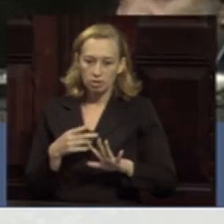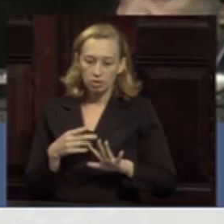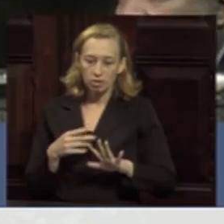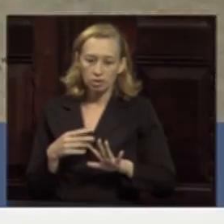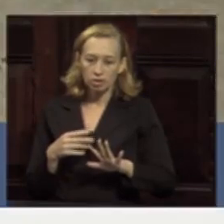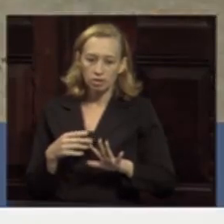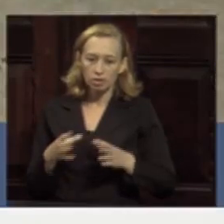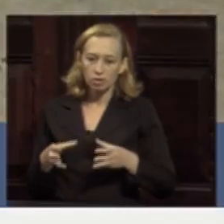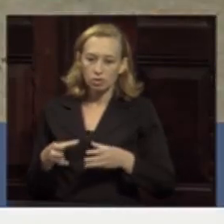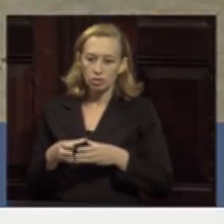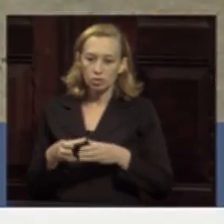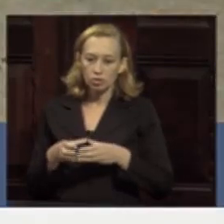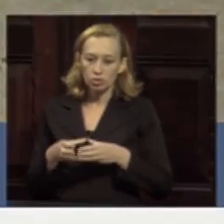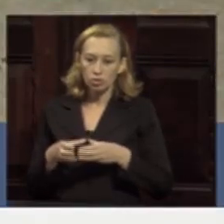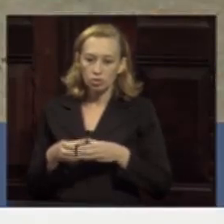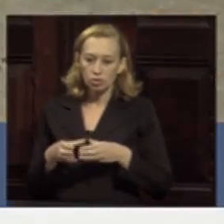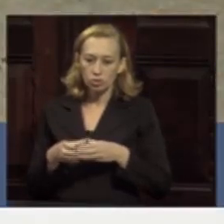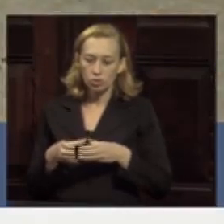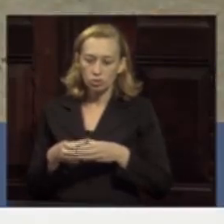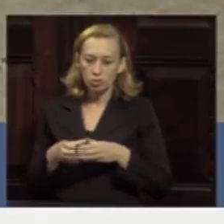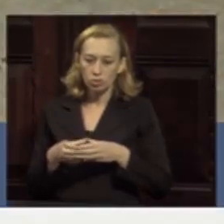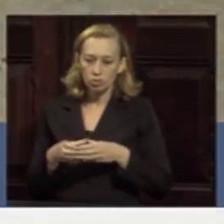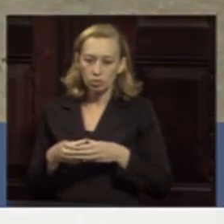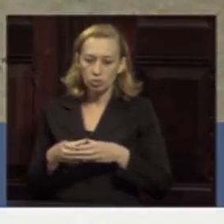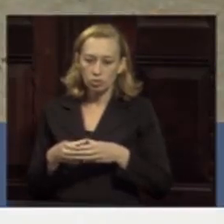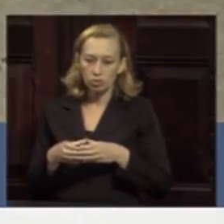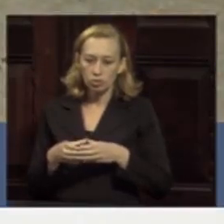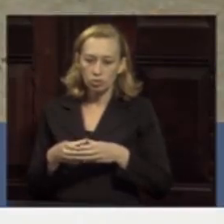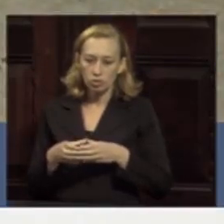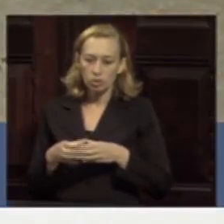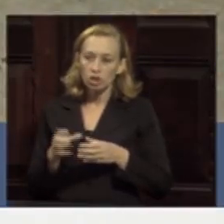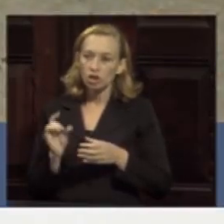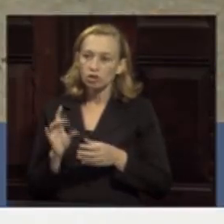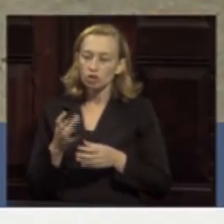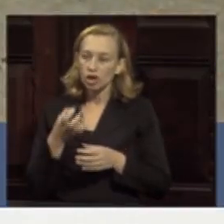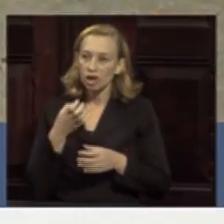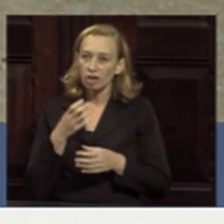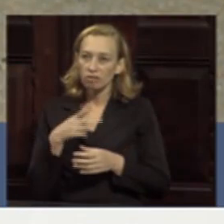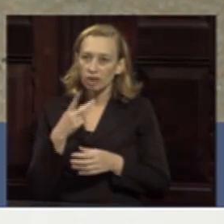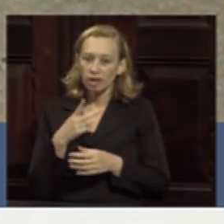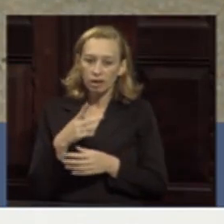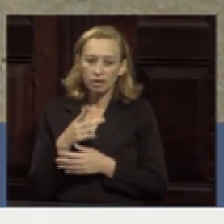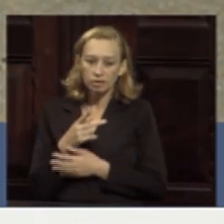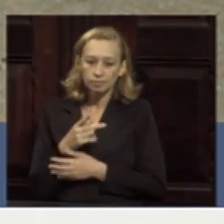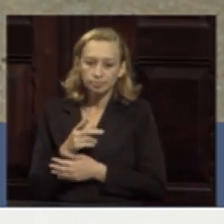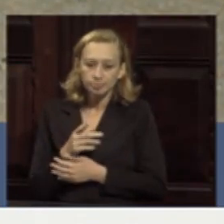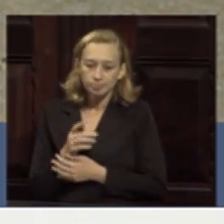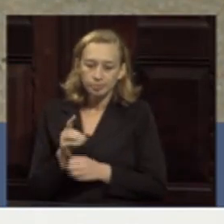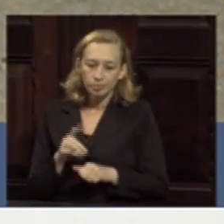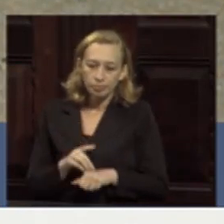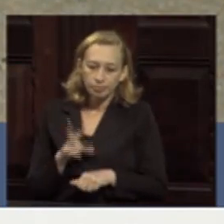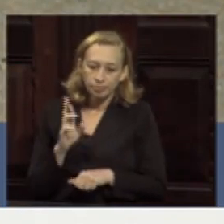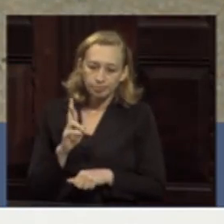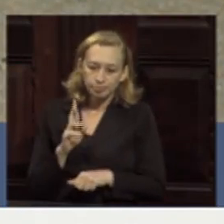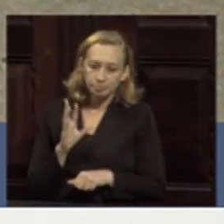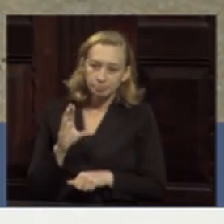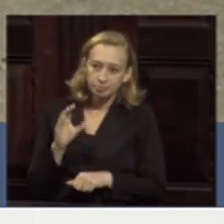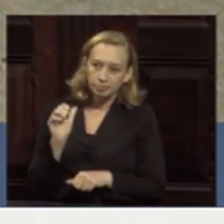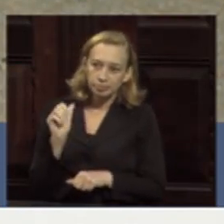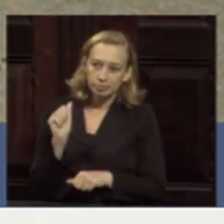depois colocar em discussão. Vossa Excelência pretende discutir? Não, só quero te dizer que o doutor Carlos Henrique